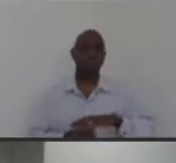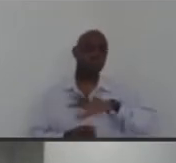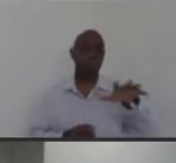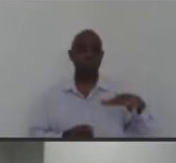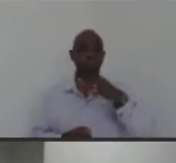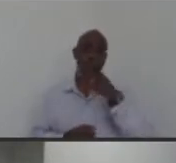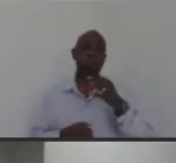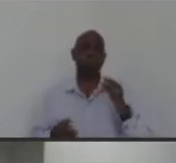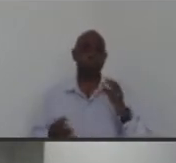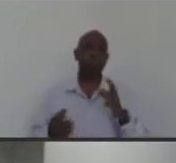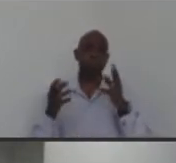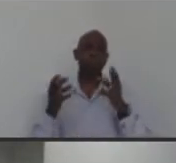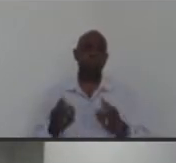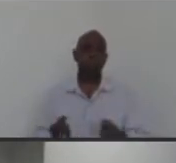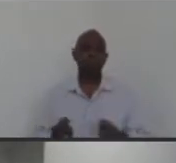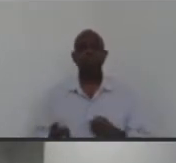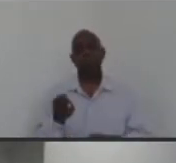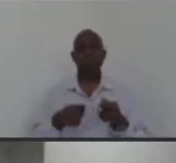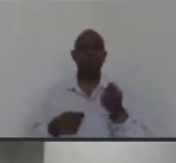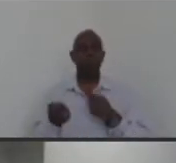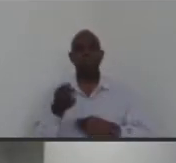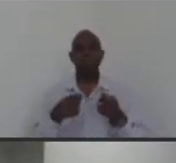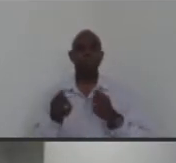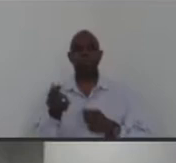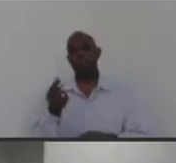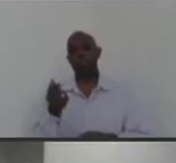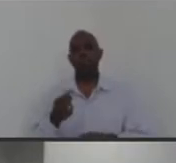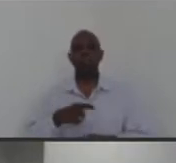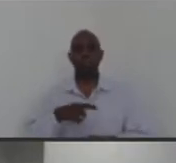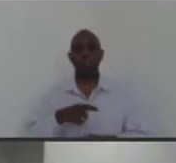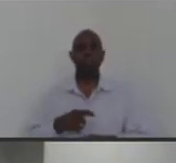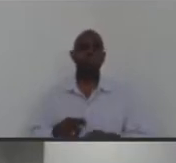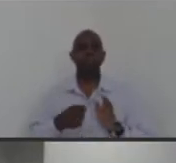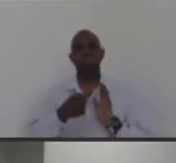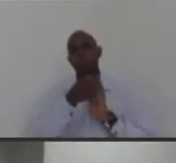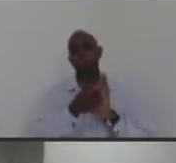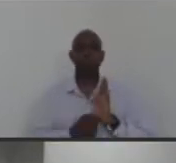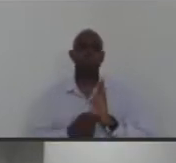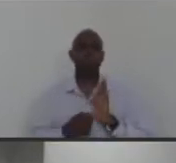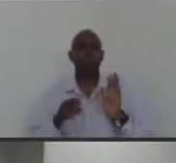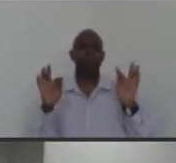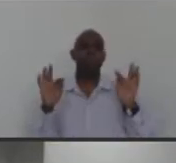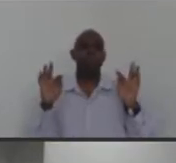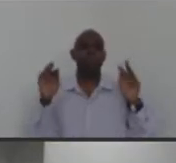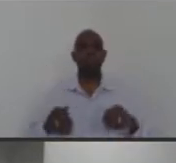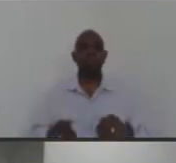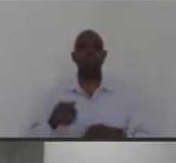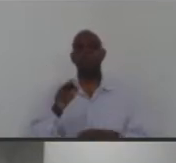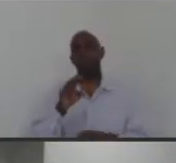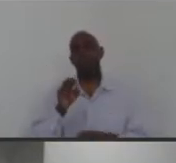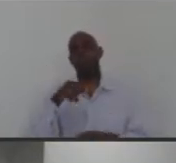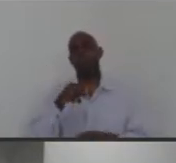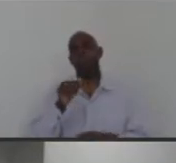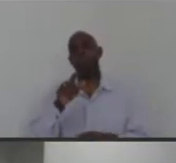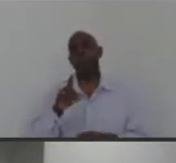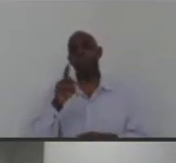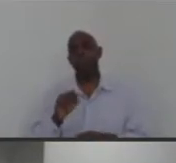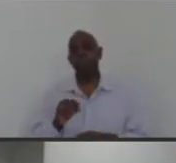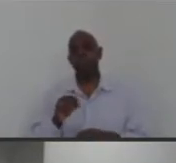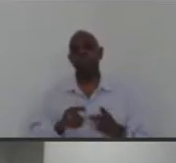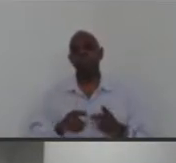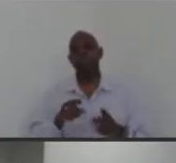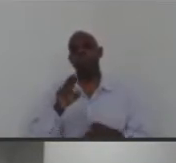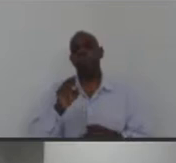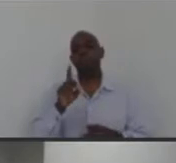Comissão de Finanças e Orçamento, Comissão de Justiça e Redação, redação final, o Ronaldo Mendes, Rudinei Lobo, Joel Cardoso,